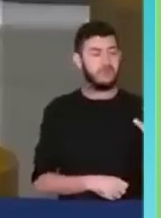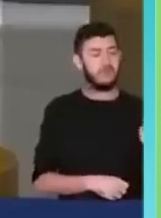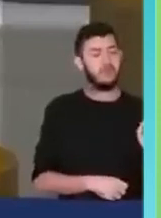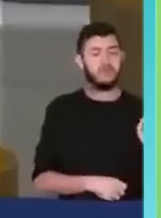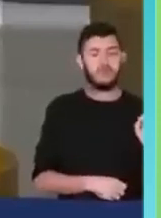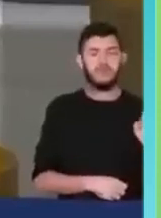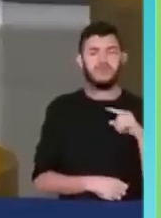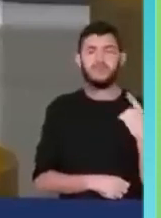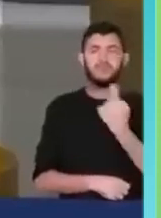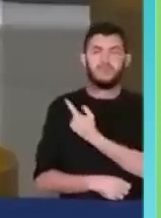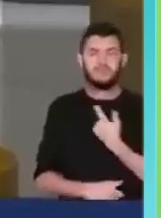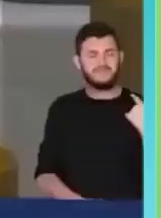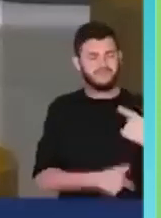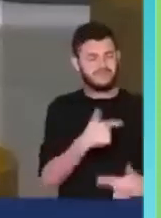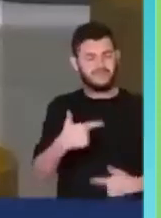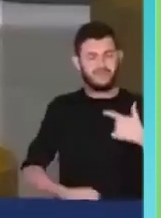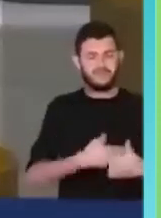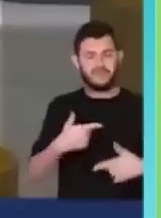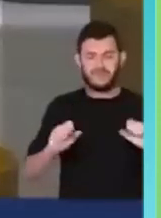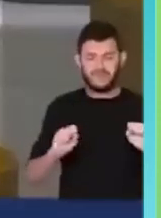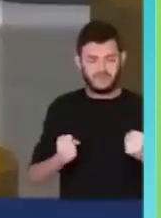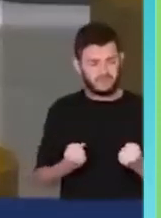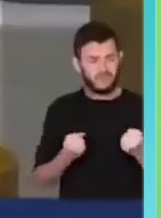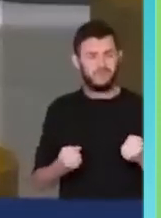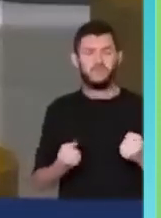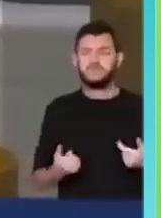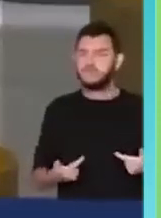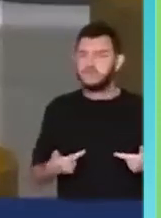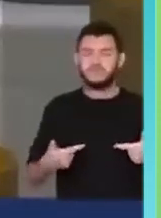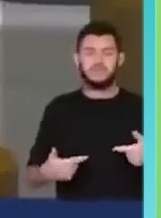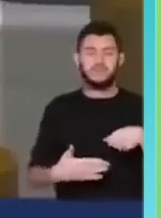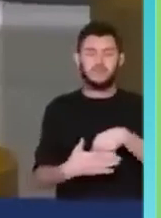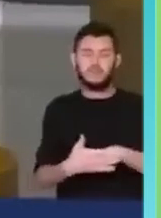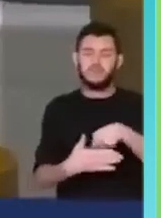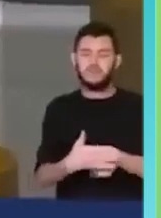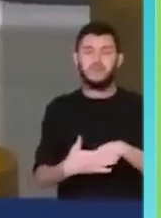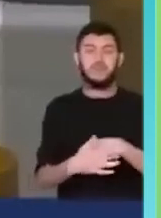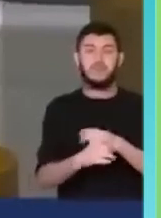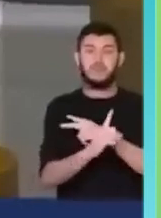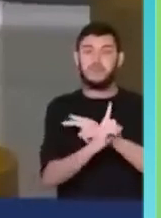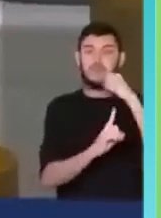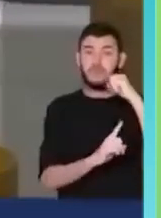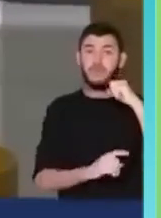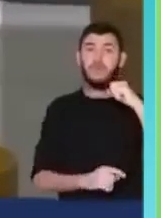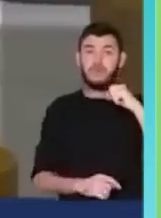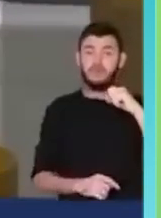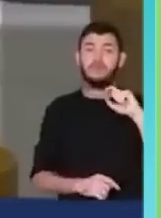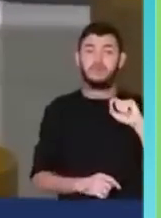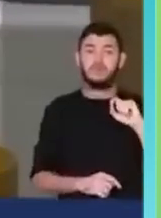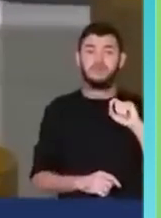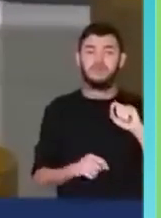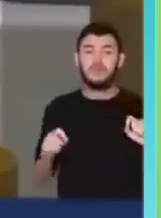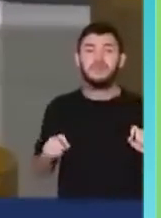tivemos empenhado nessa luta e tivemos expressivas vitórias já aqui na casa da